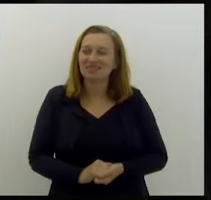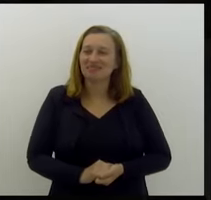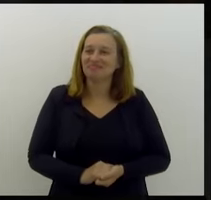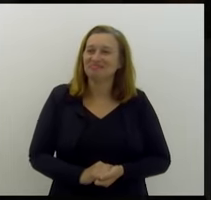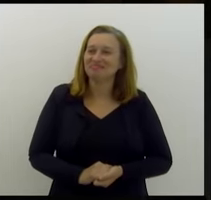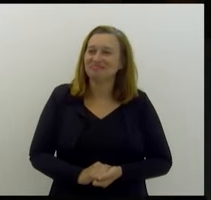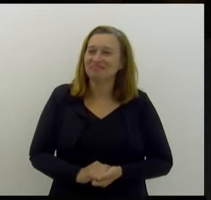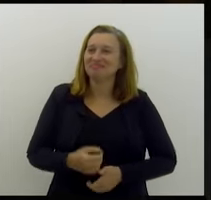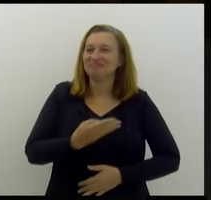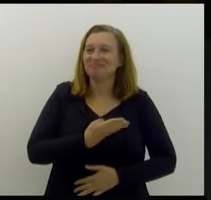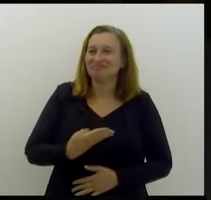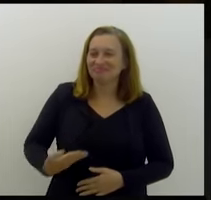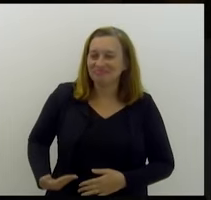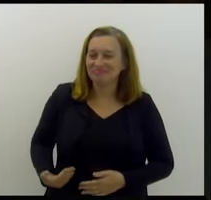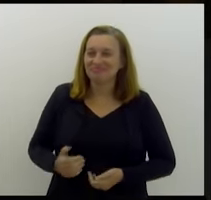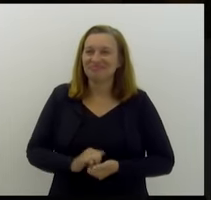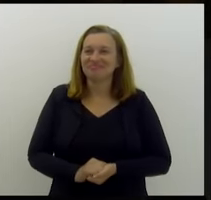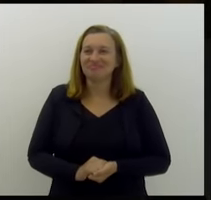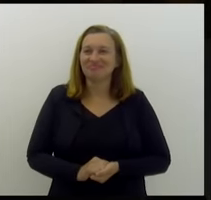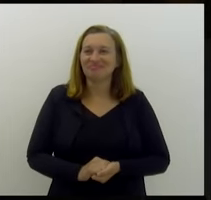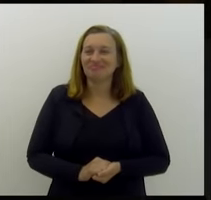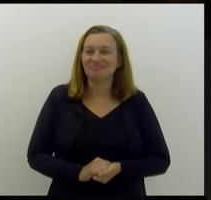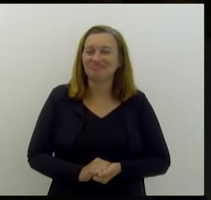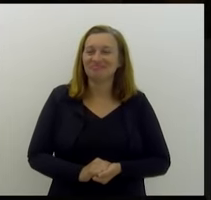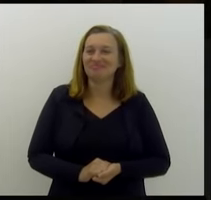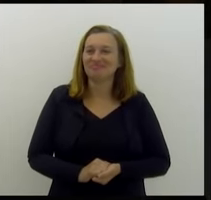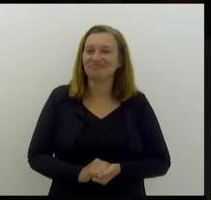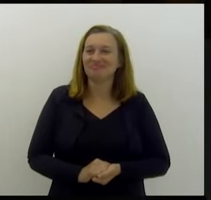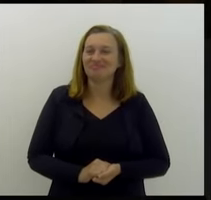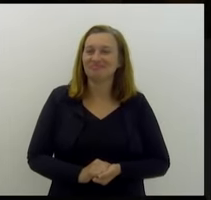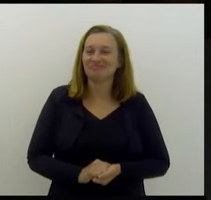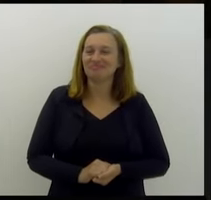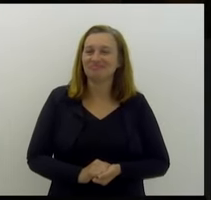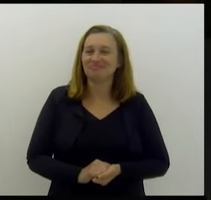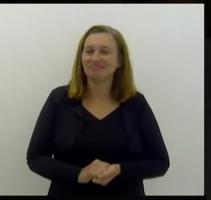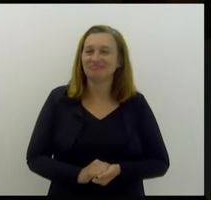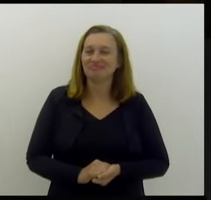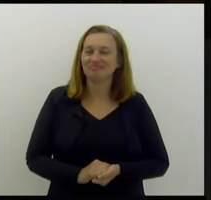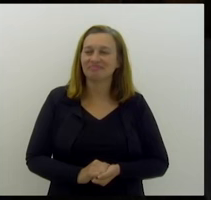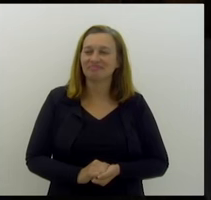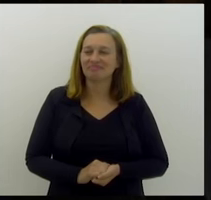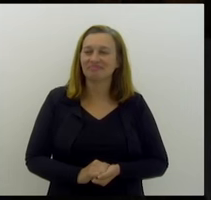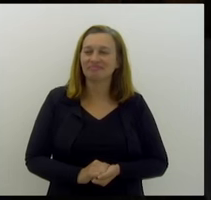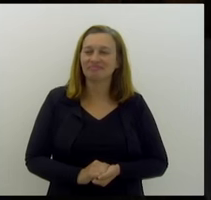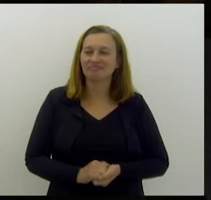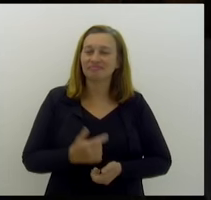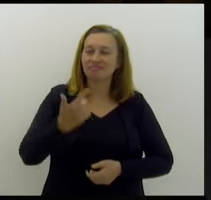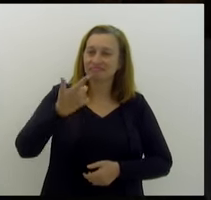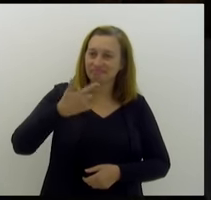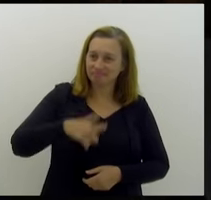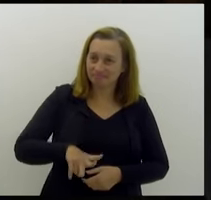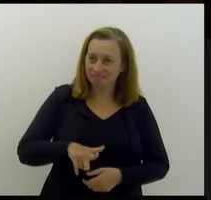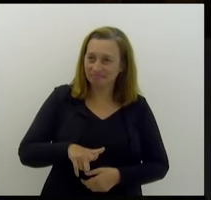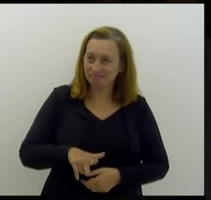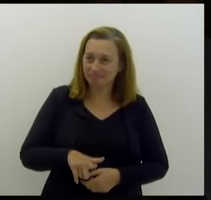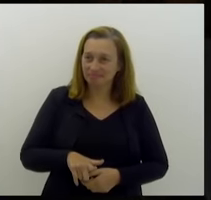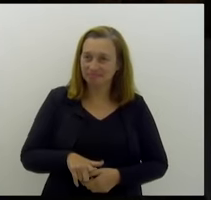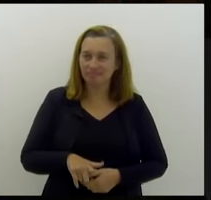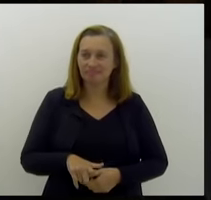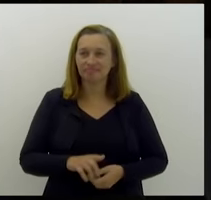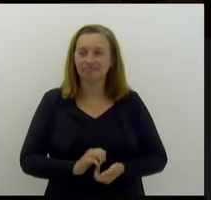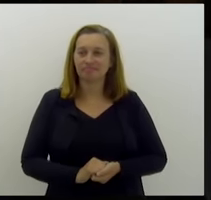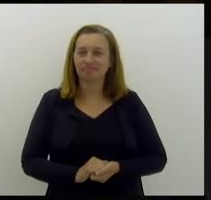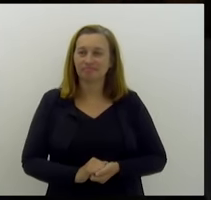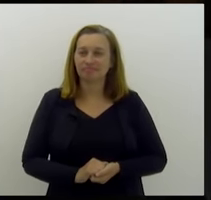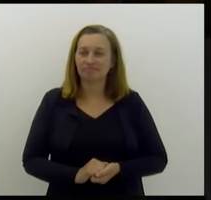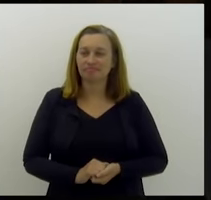que o Governo informalmente está decretando mais uma vez estado de calamidade